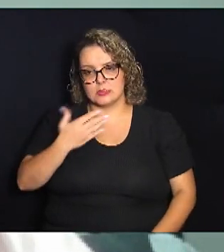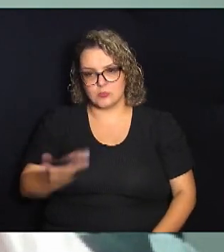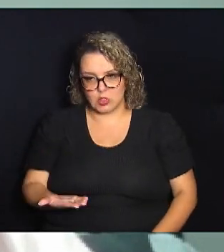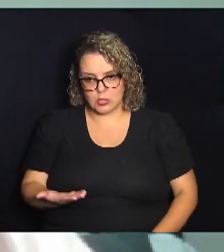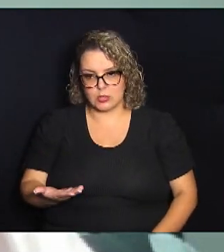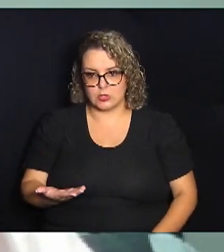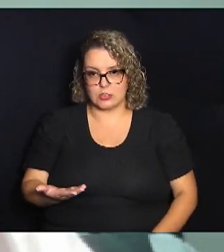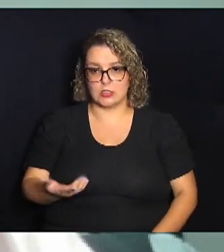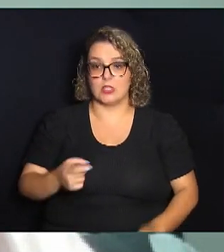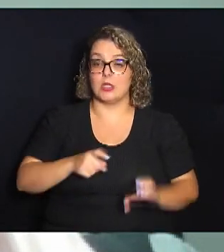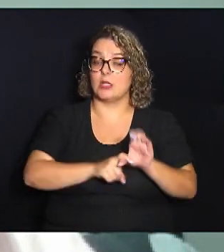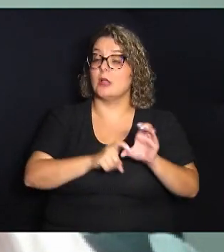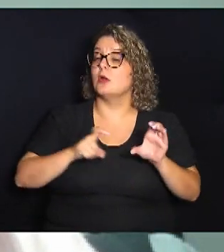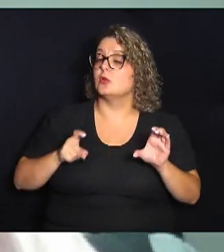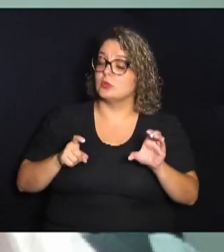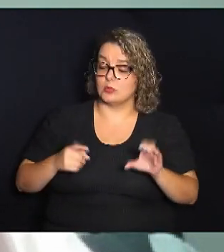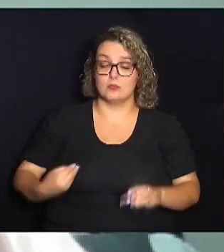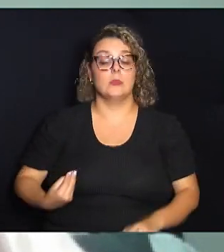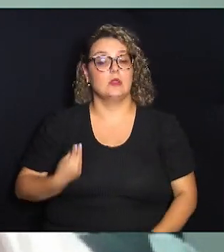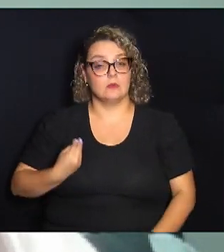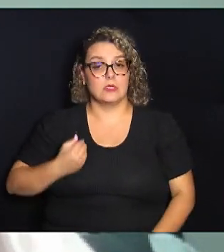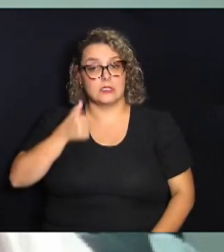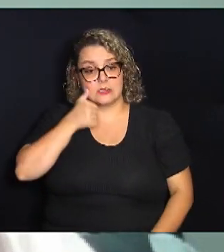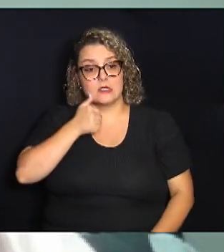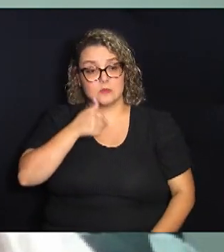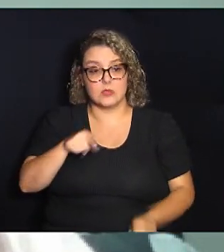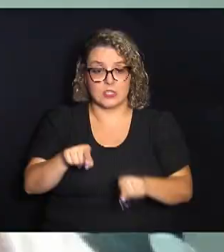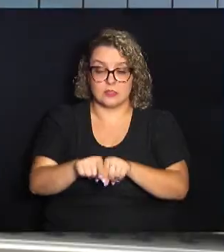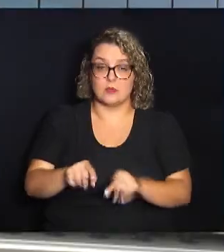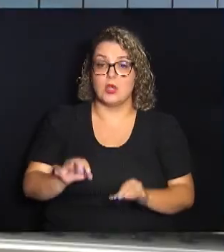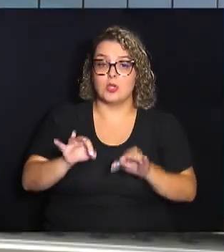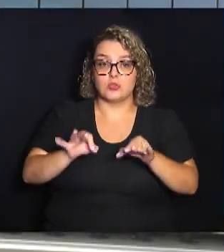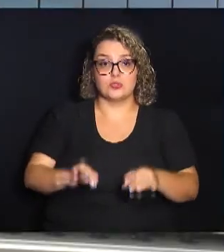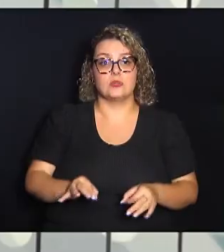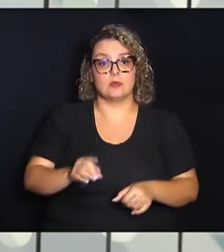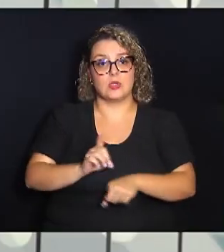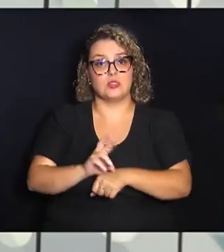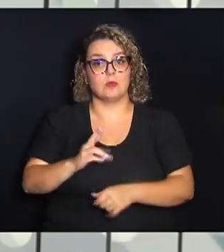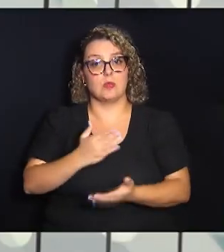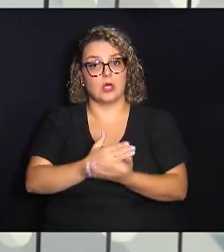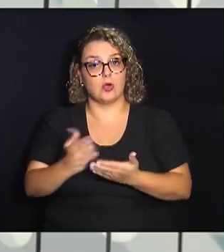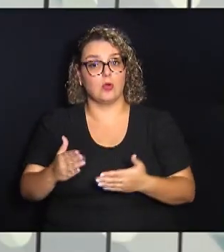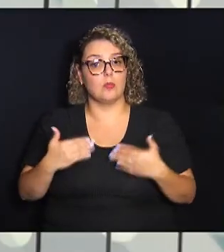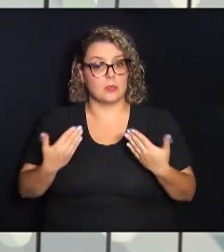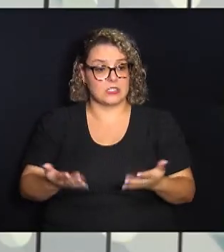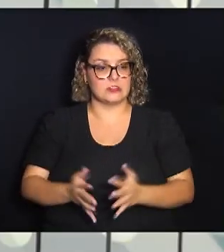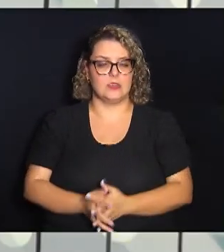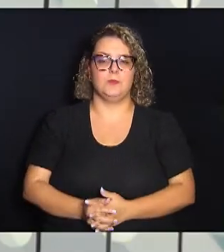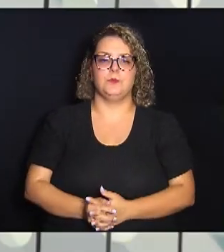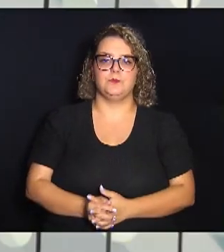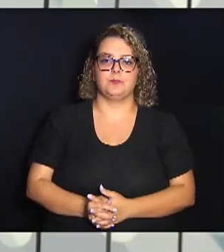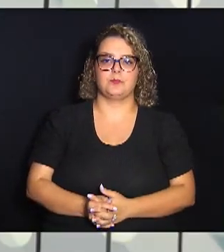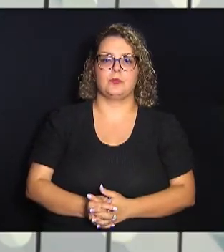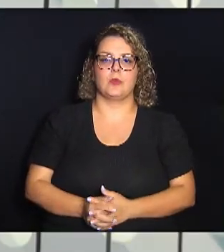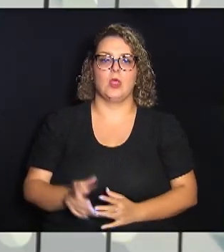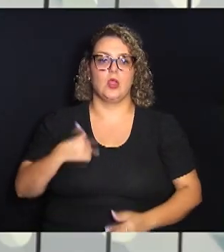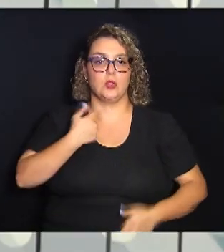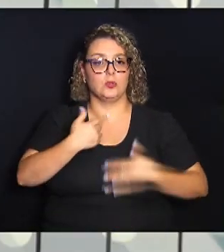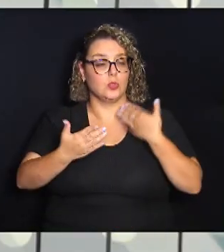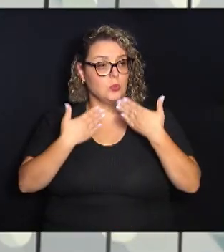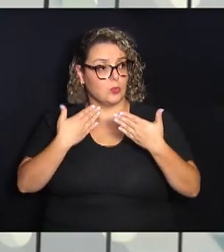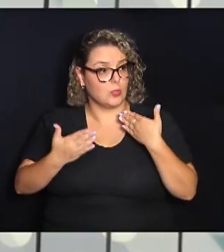na autonomia na vida dessas mulheres, né? Exatamente, doutor. Para a gente começar, então, aqui a nossa conversa, o